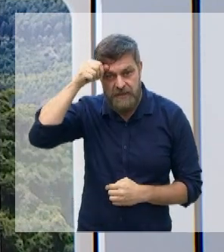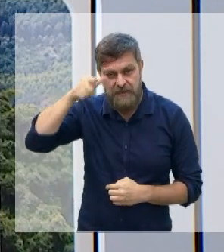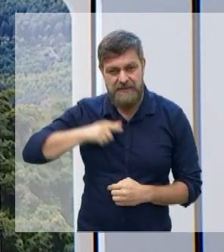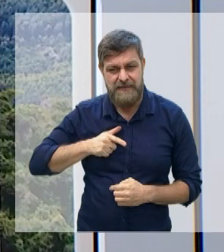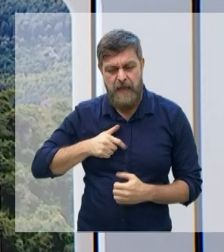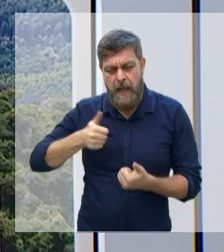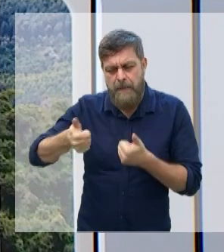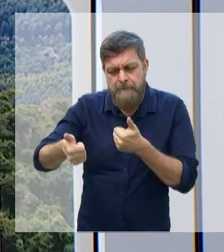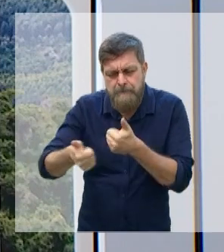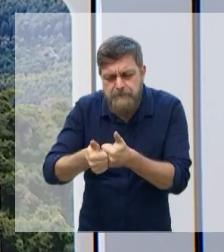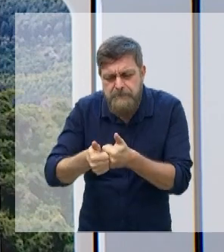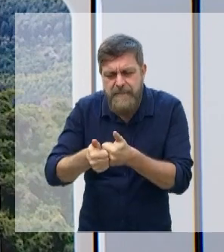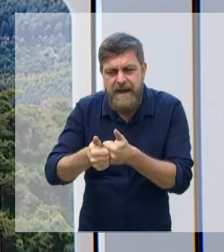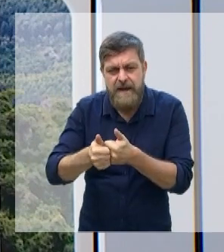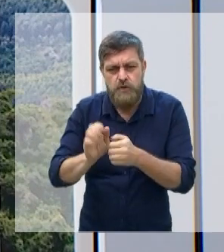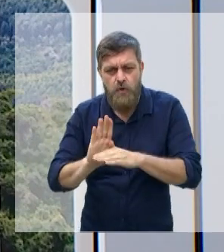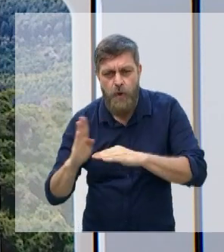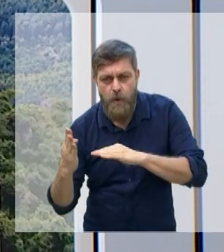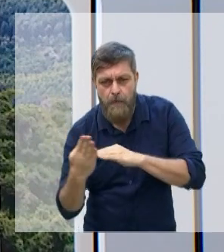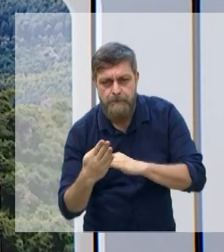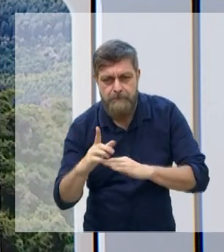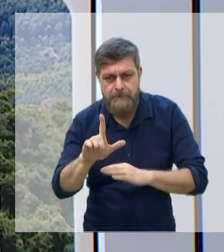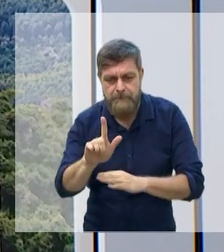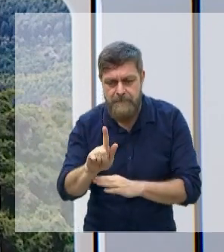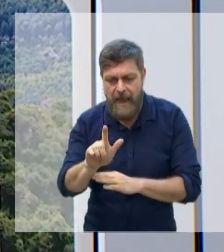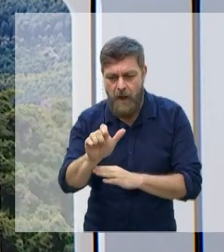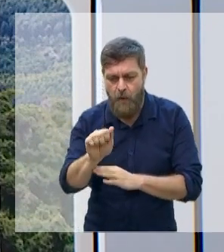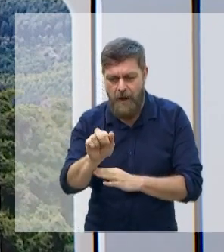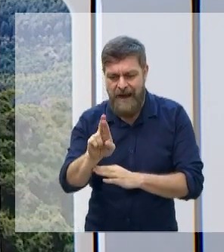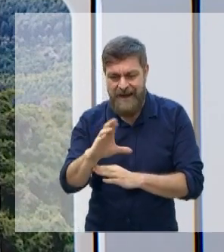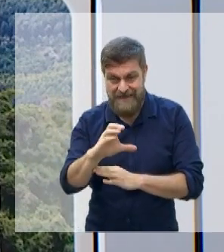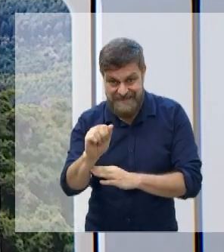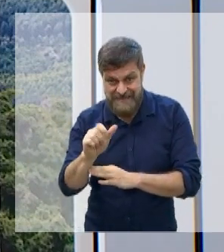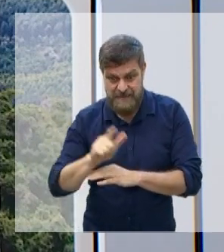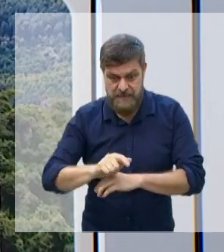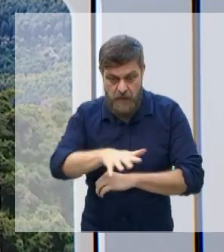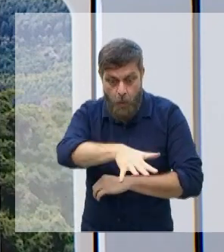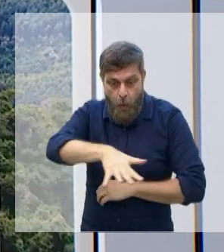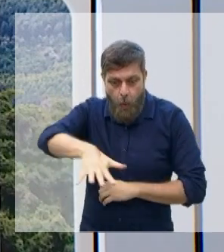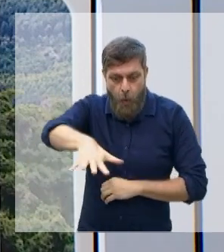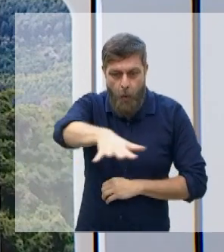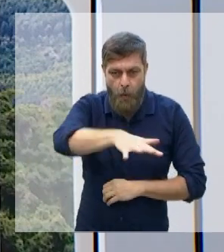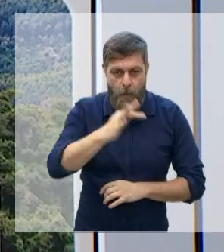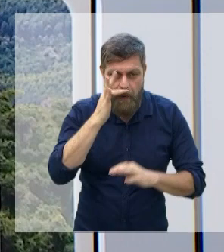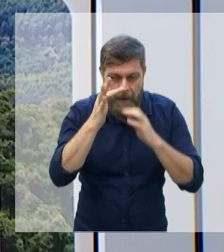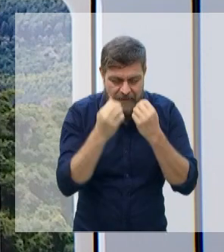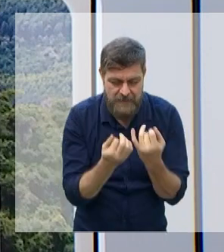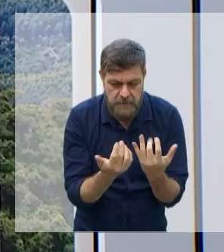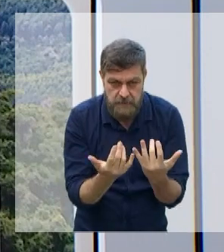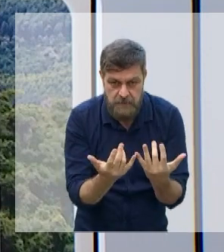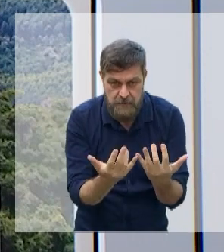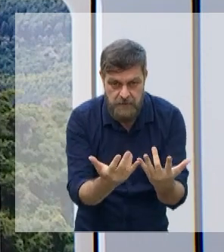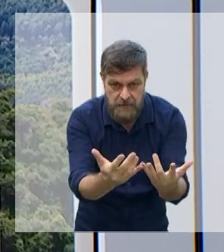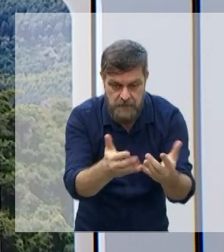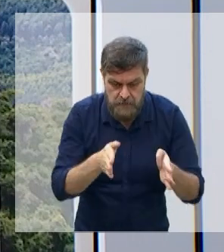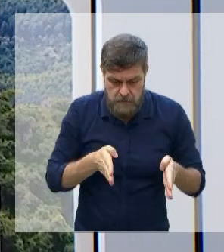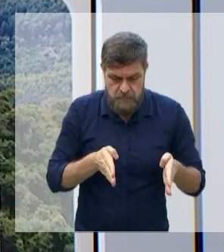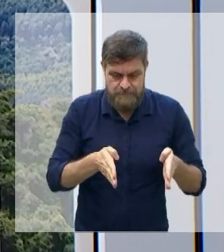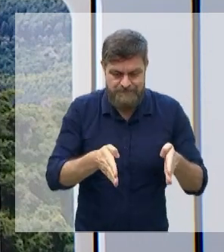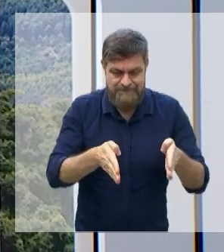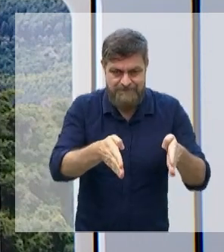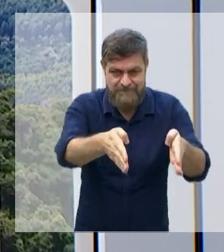jardim assim exato aquela avenida hoje ela morreu em um canteiro central bem na agu ela é uma região muito complexa porque